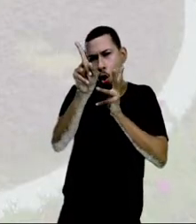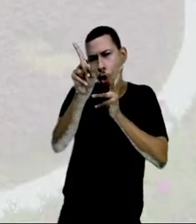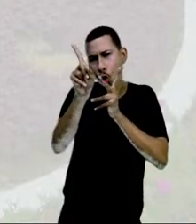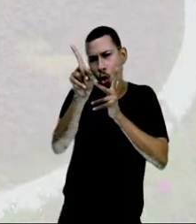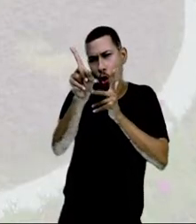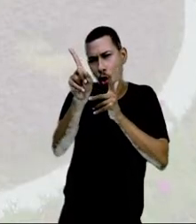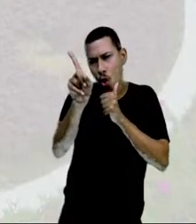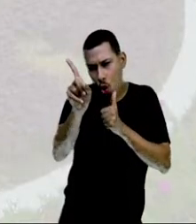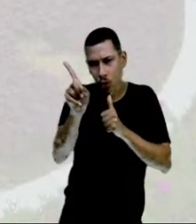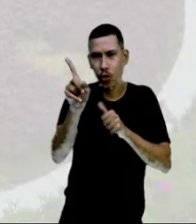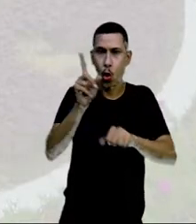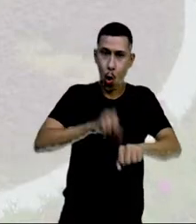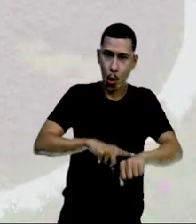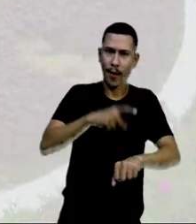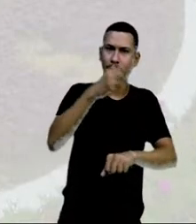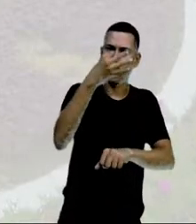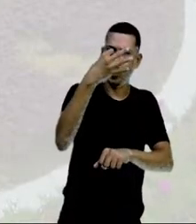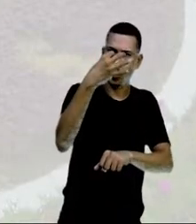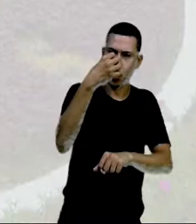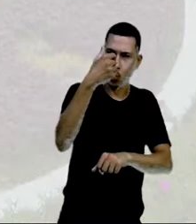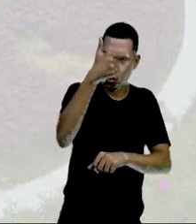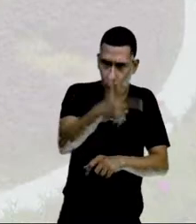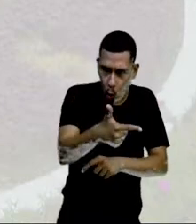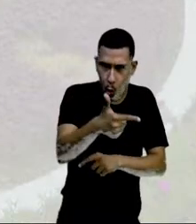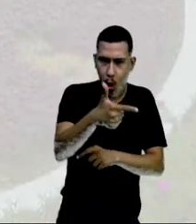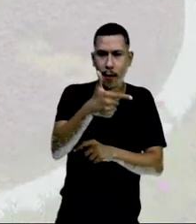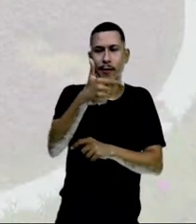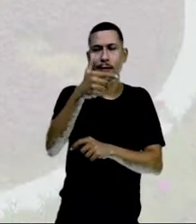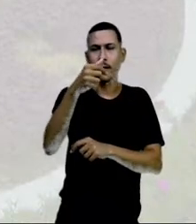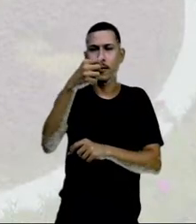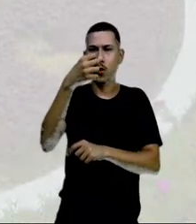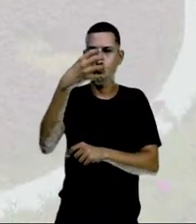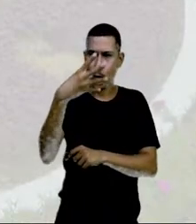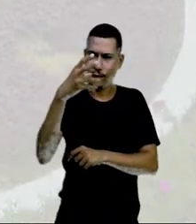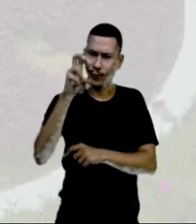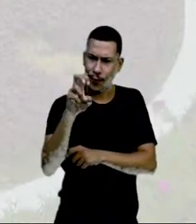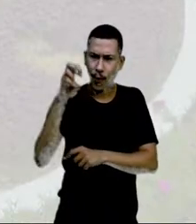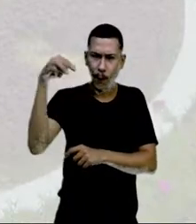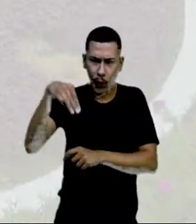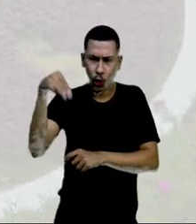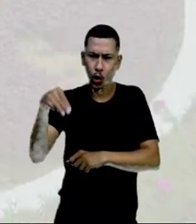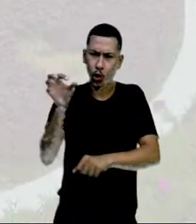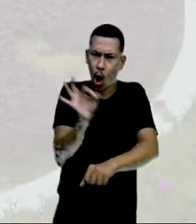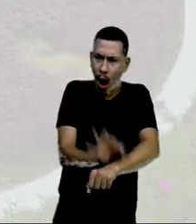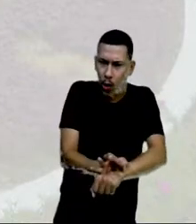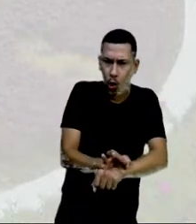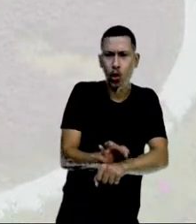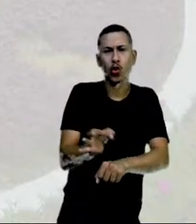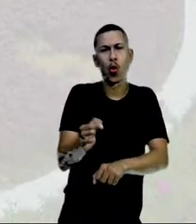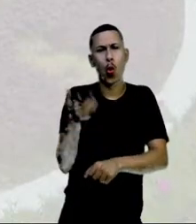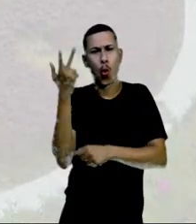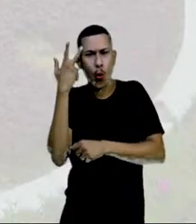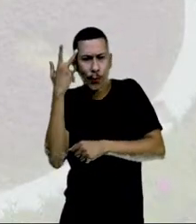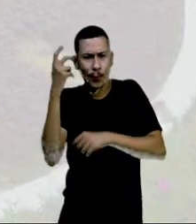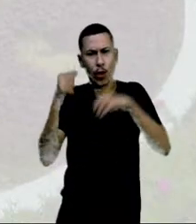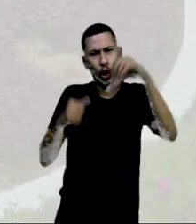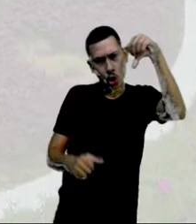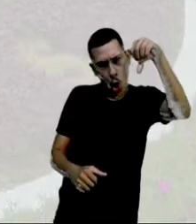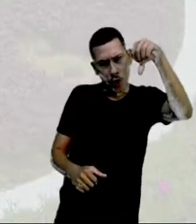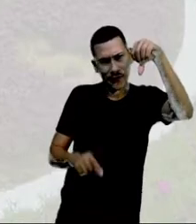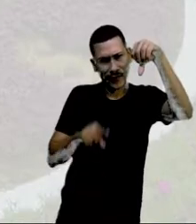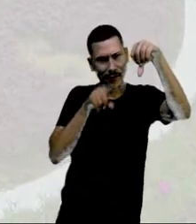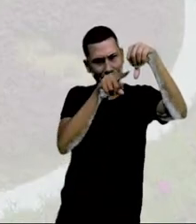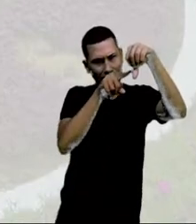45 no nosso relógio habitual, tá certo? O 9, ele vai estar aqui, o ponteiro